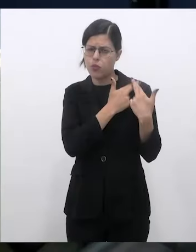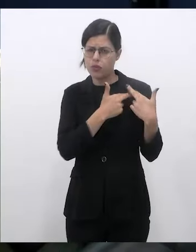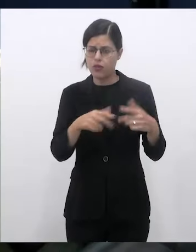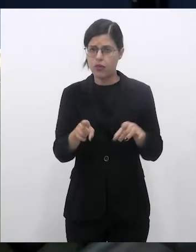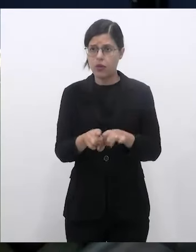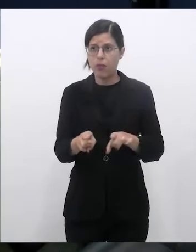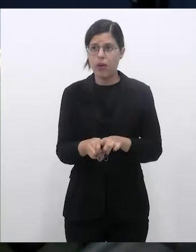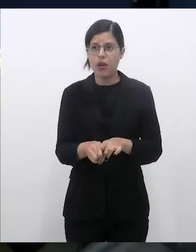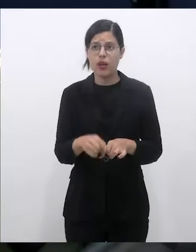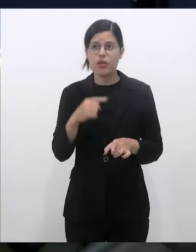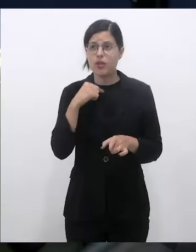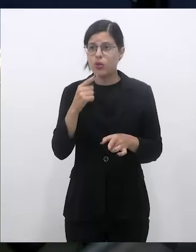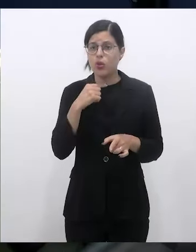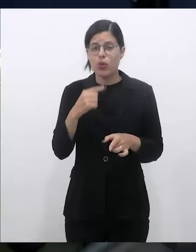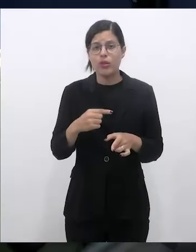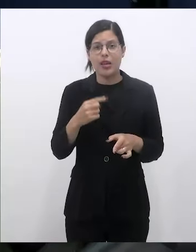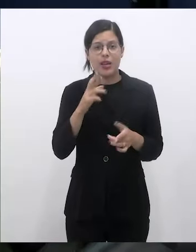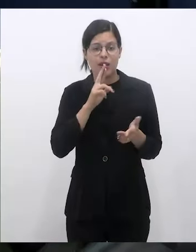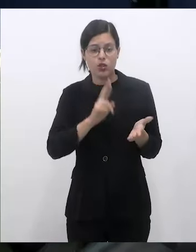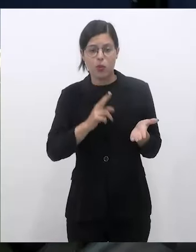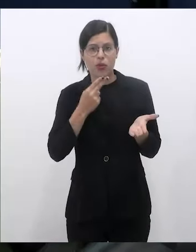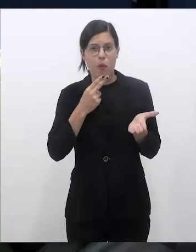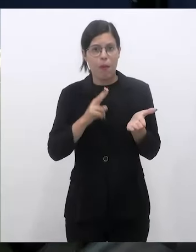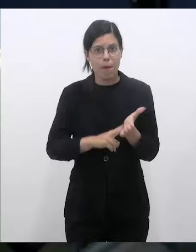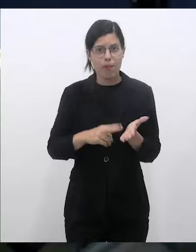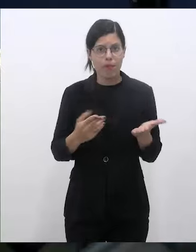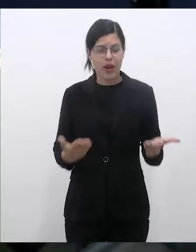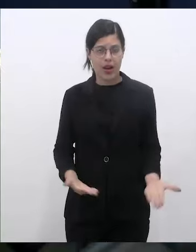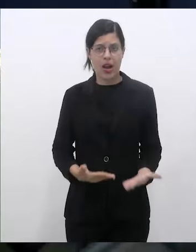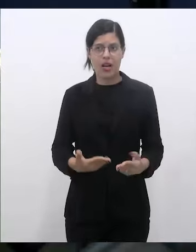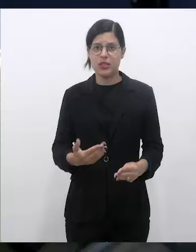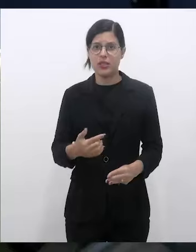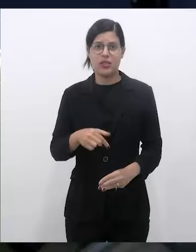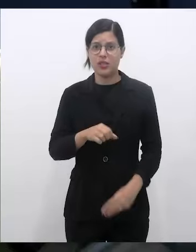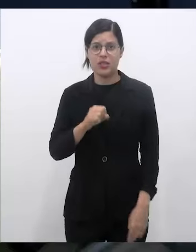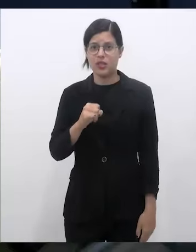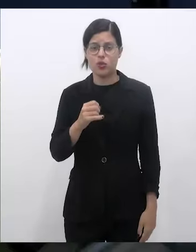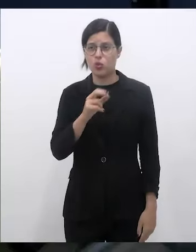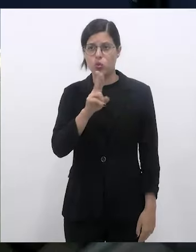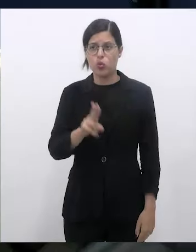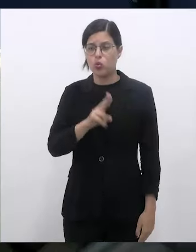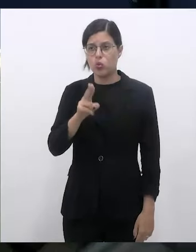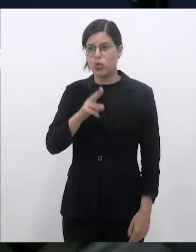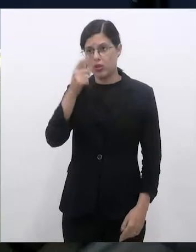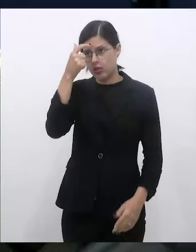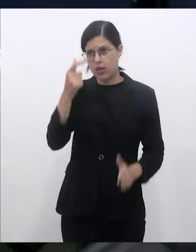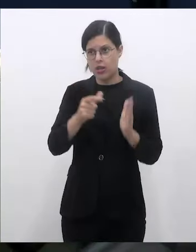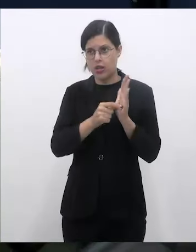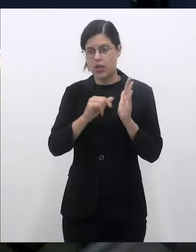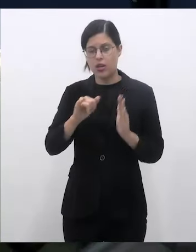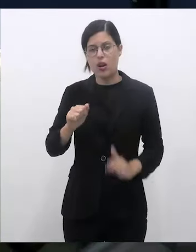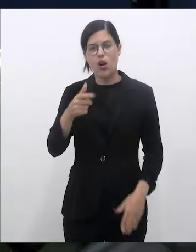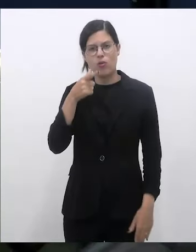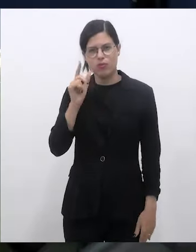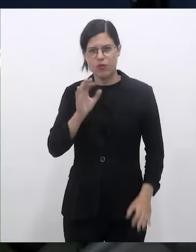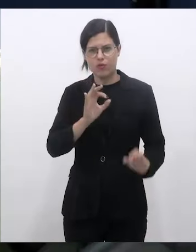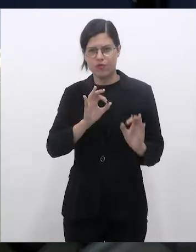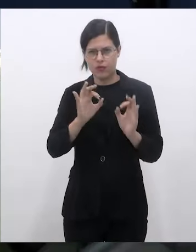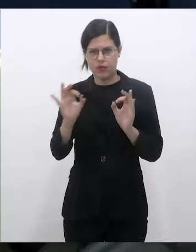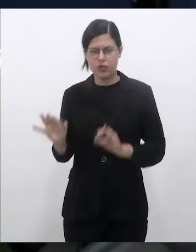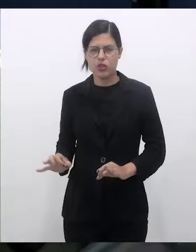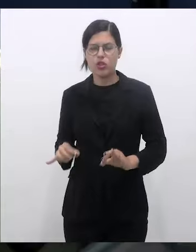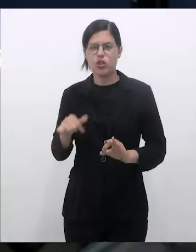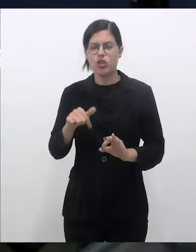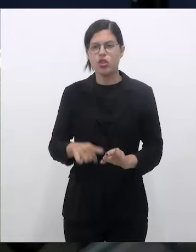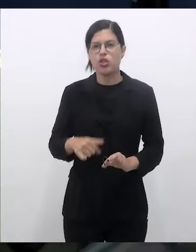carta, fazer uma petição sem o uso da inteligência artificial, ontem eu estava vendo o Pedro Bial dando uma entrevista dizendo,